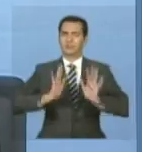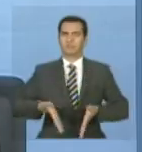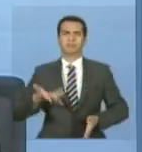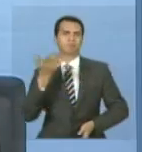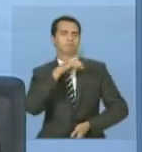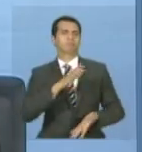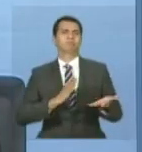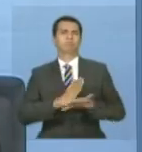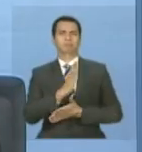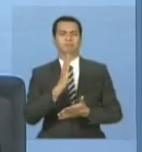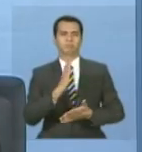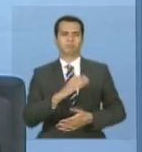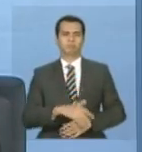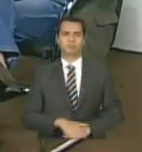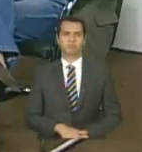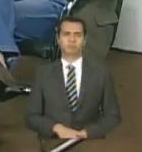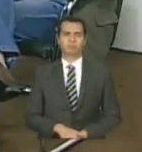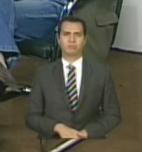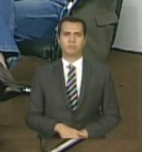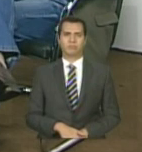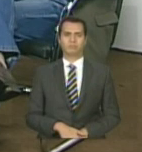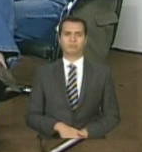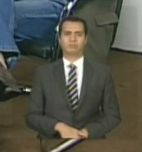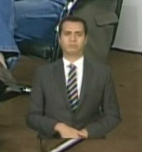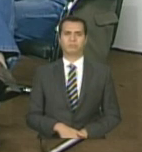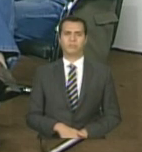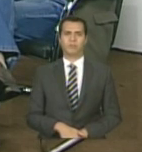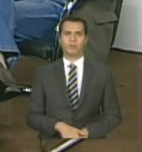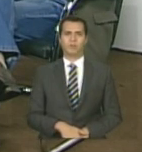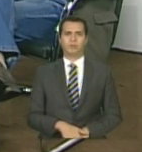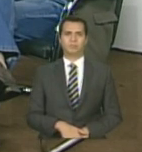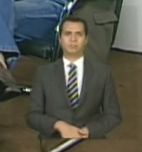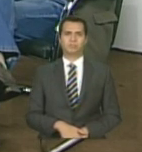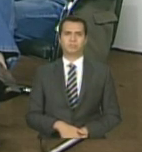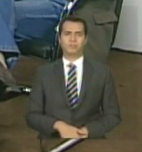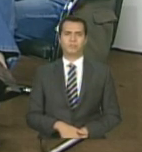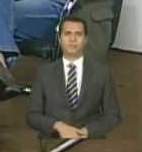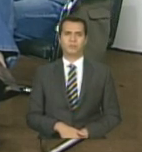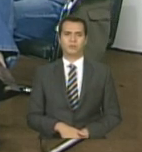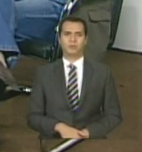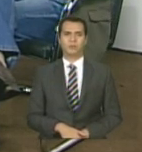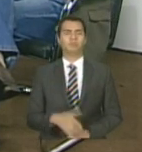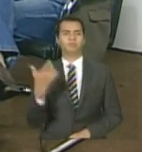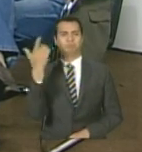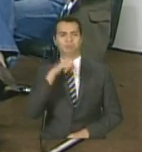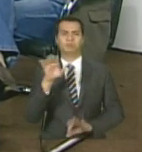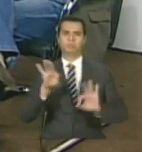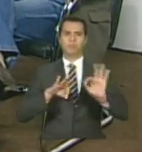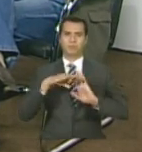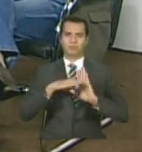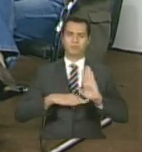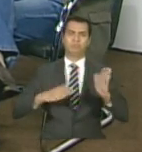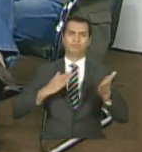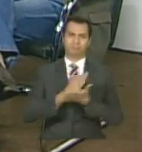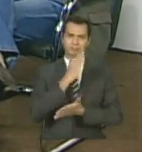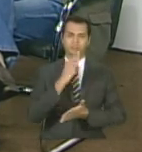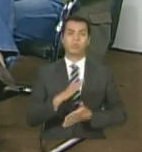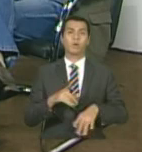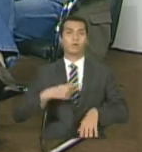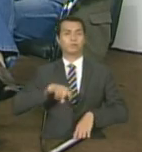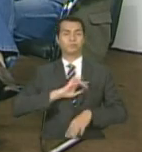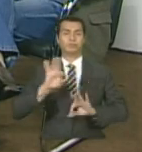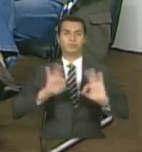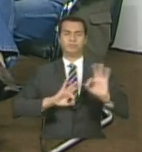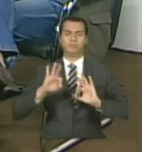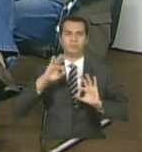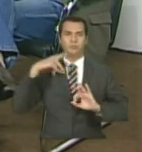legal, aprovado, né? O plano aprovado pelo Pleno de Ministros. Nós organizamos o plano a partir das